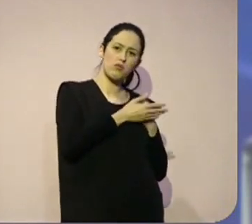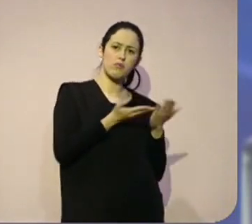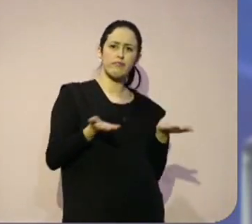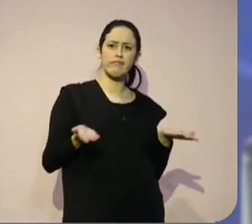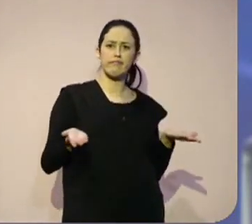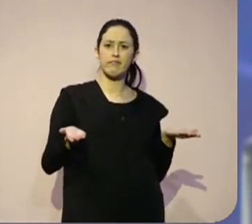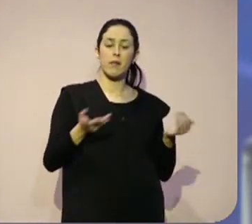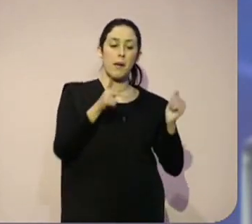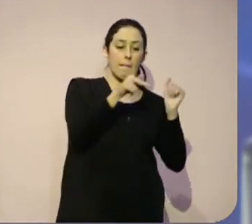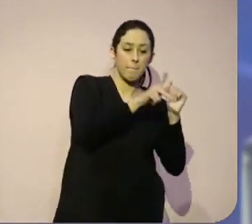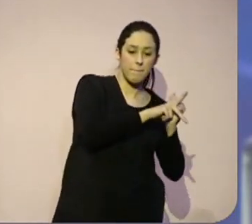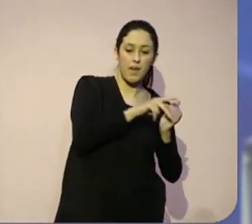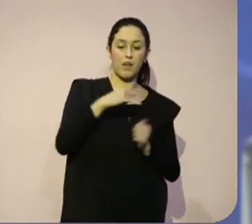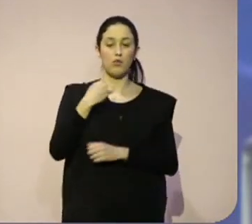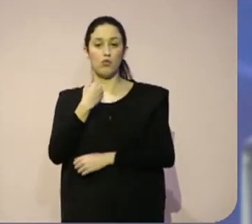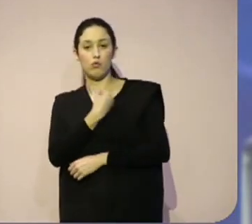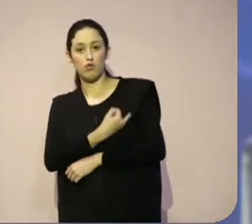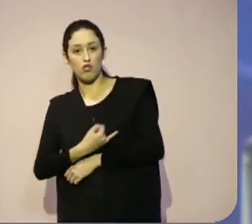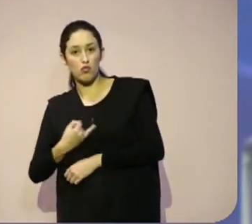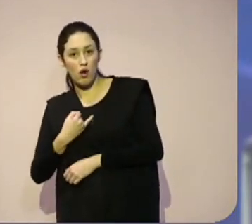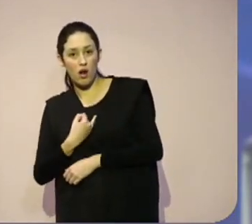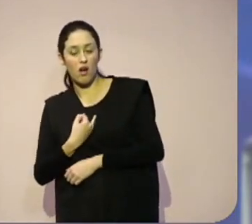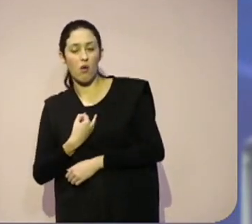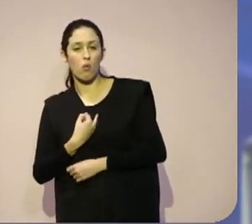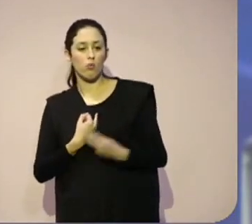Pedro e João